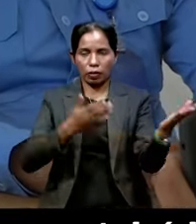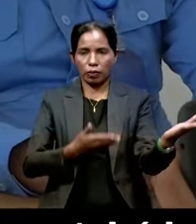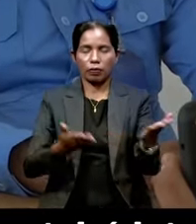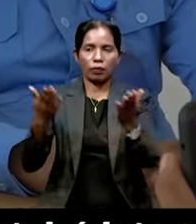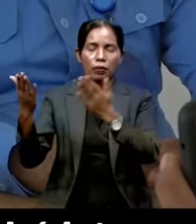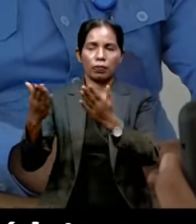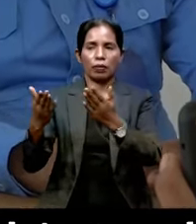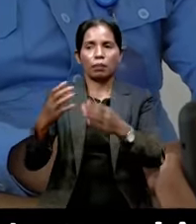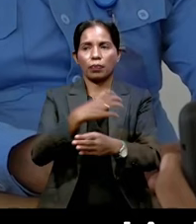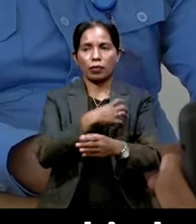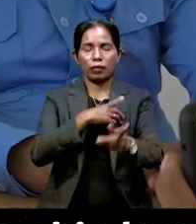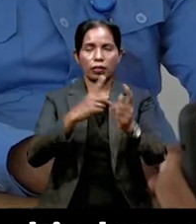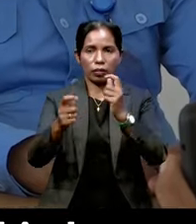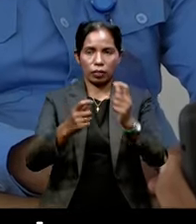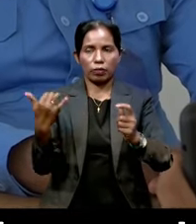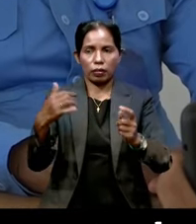Bele for